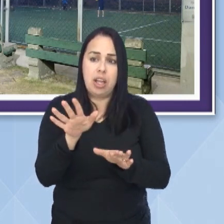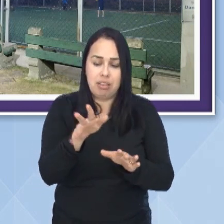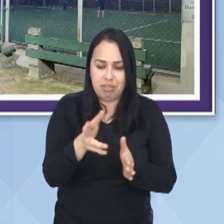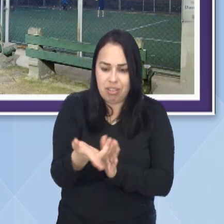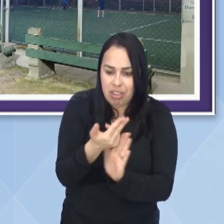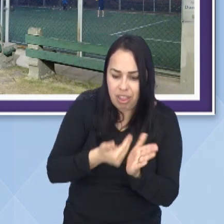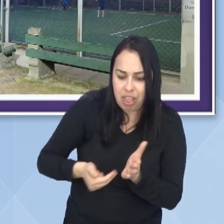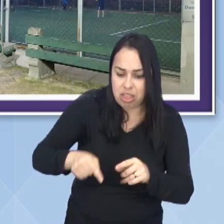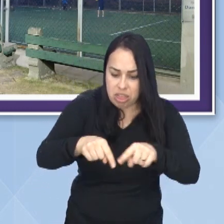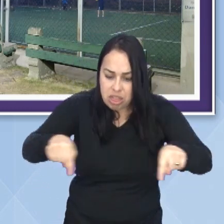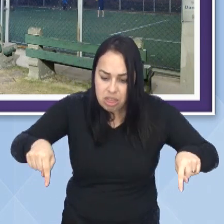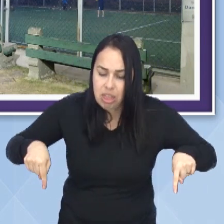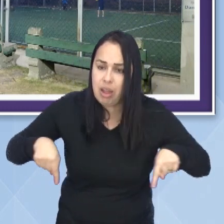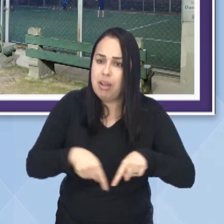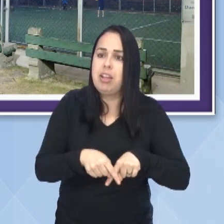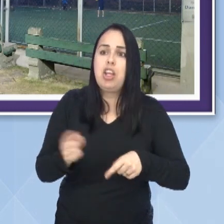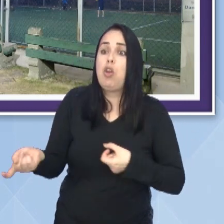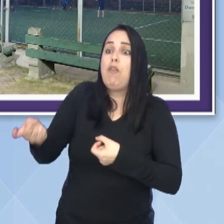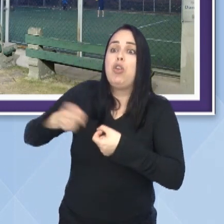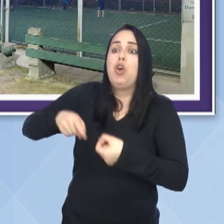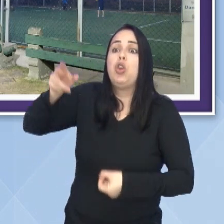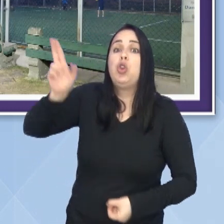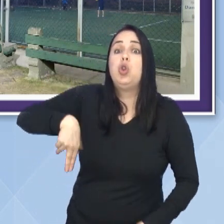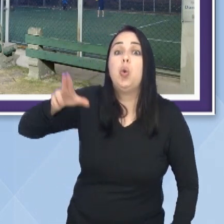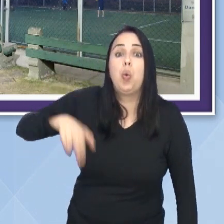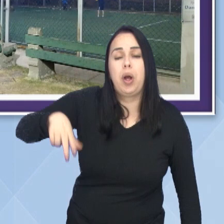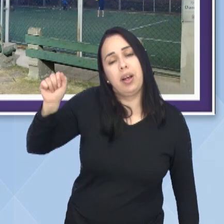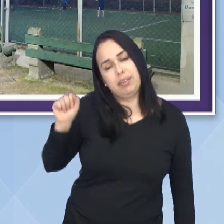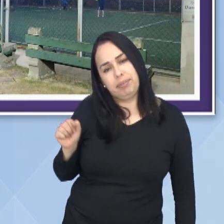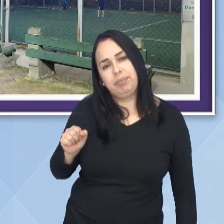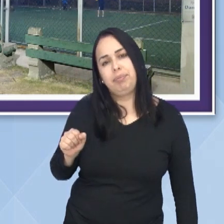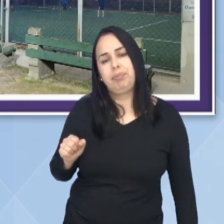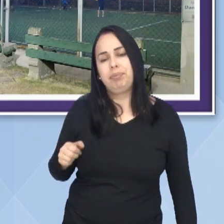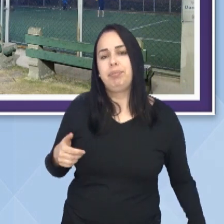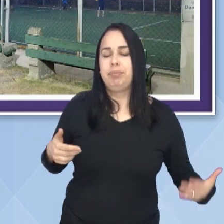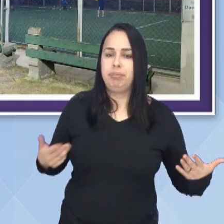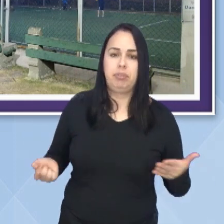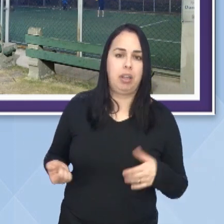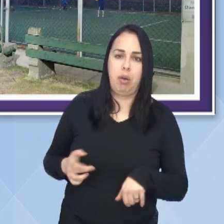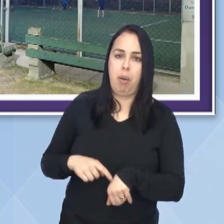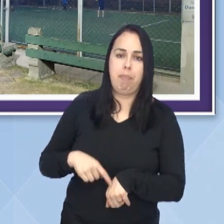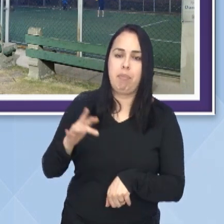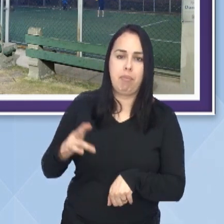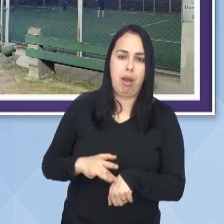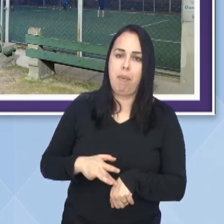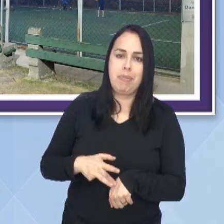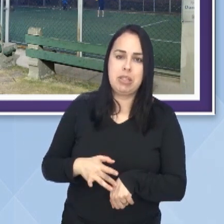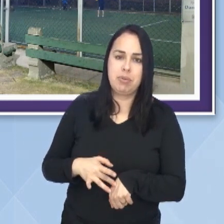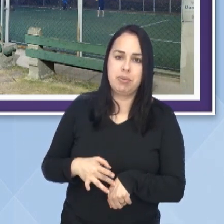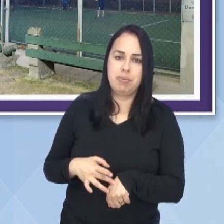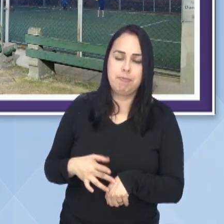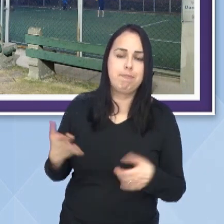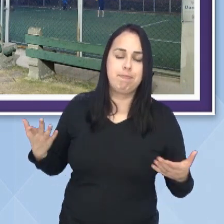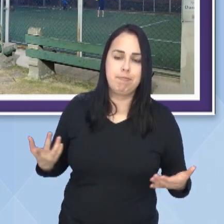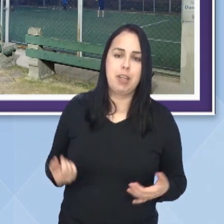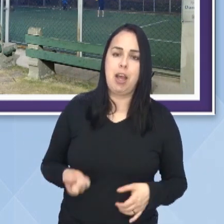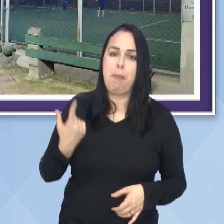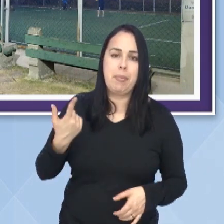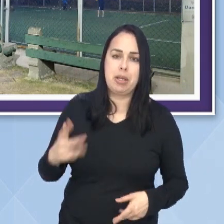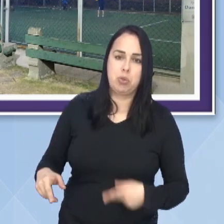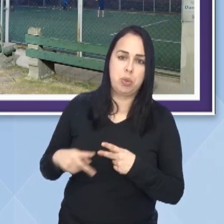não voltaram. Não voltaram. É impressionante, São José, é